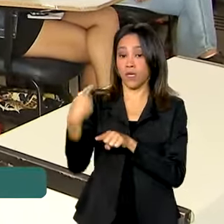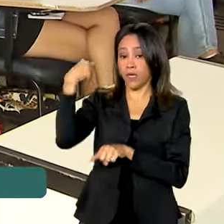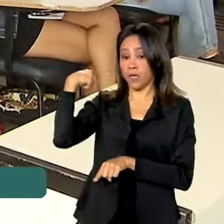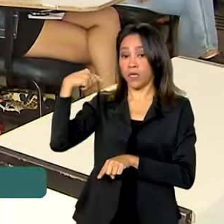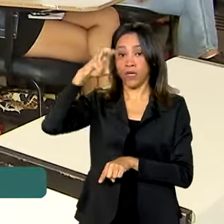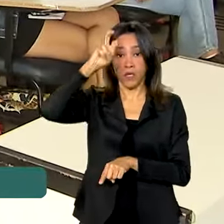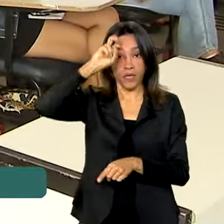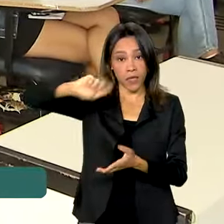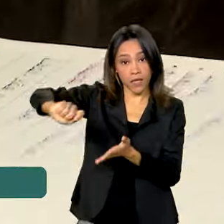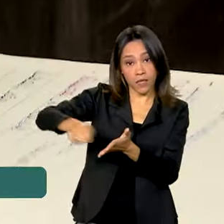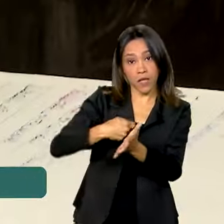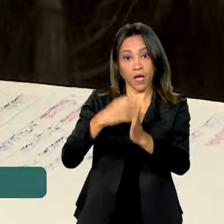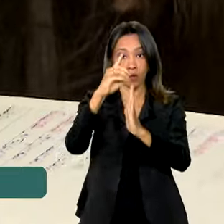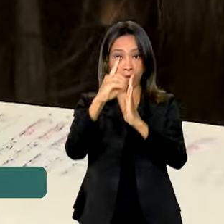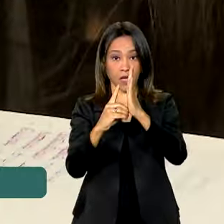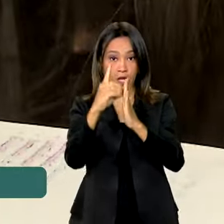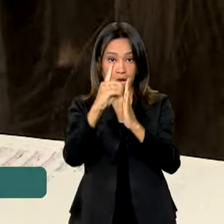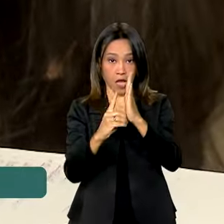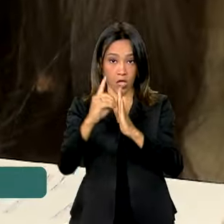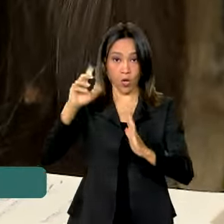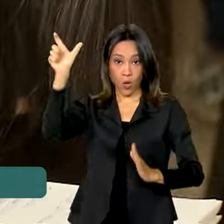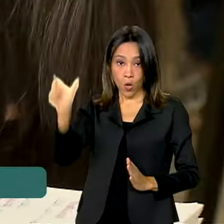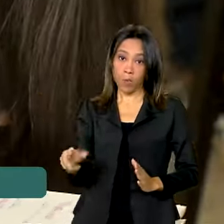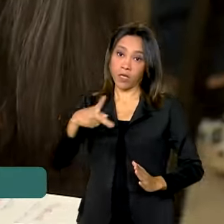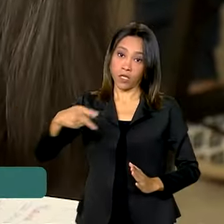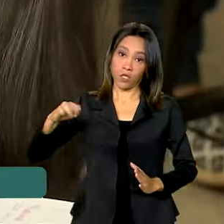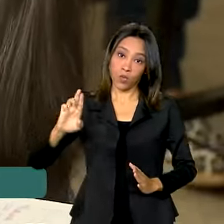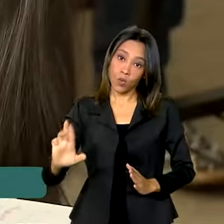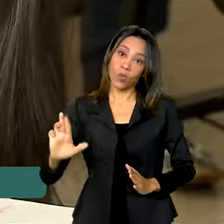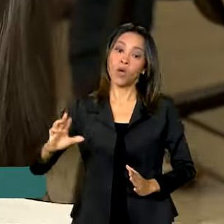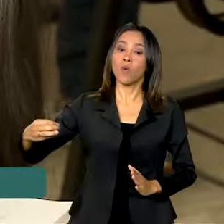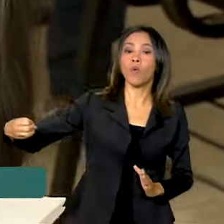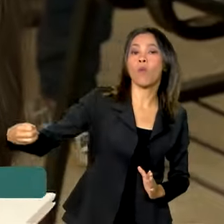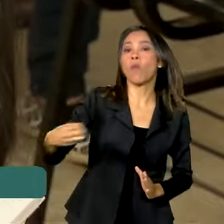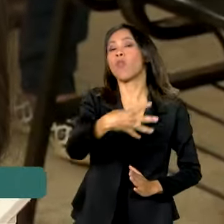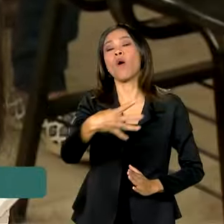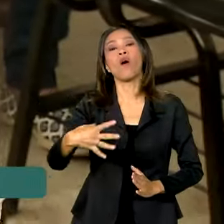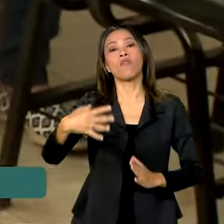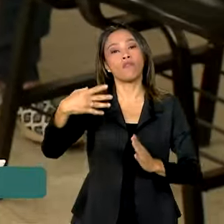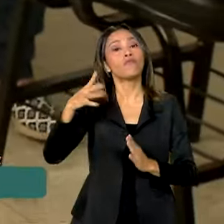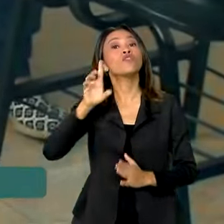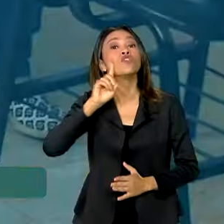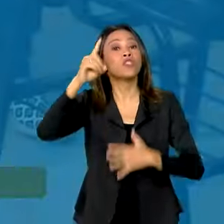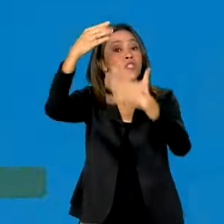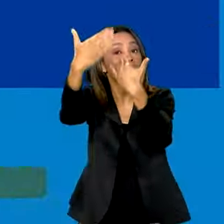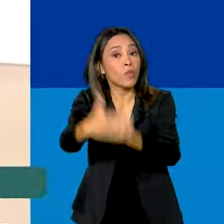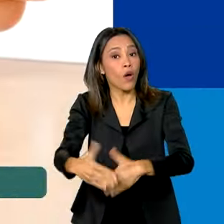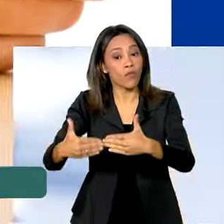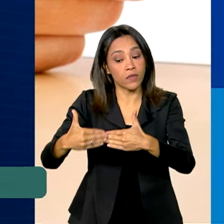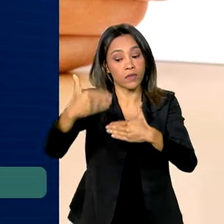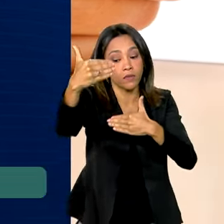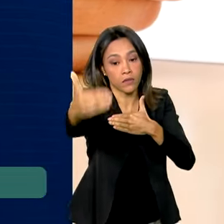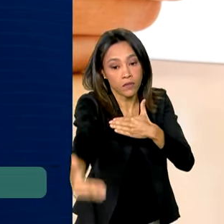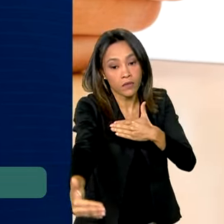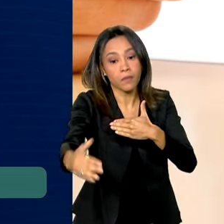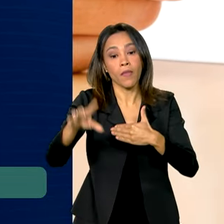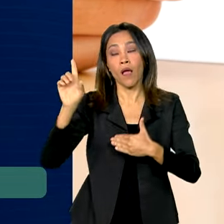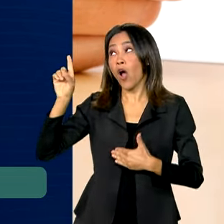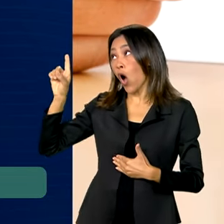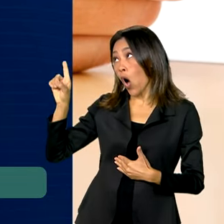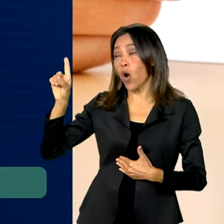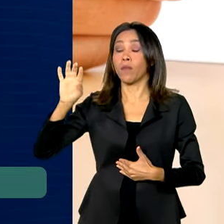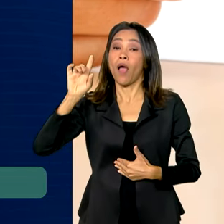-feira pelo presidente Lula autoriza uma nova aplicação das provas em caráter excepcional. Trata-se de uma